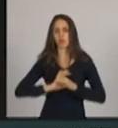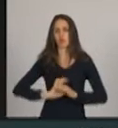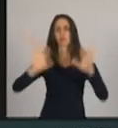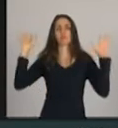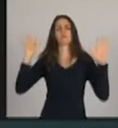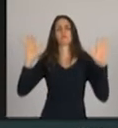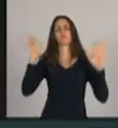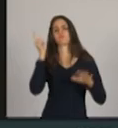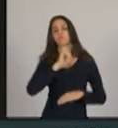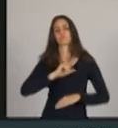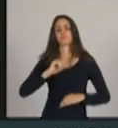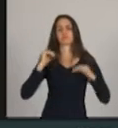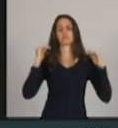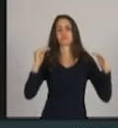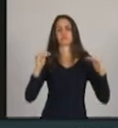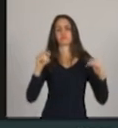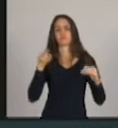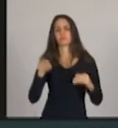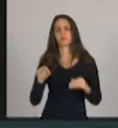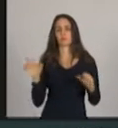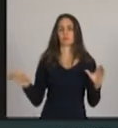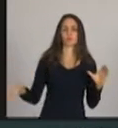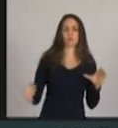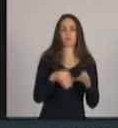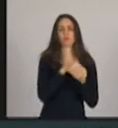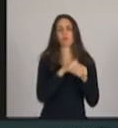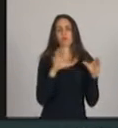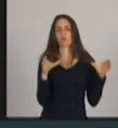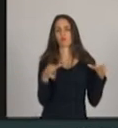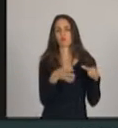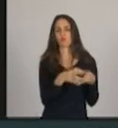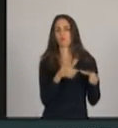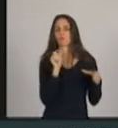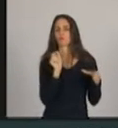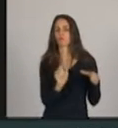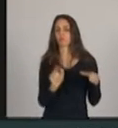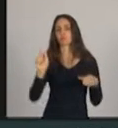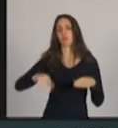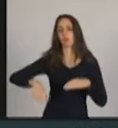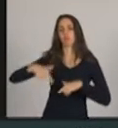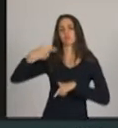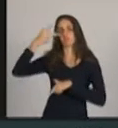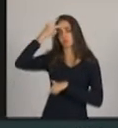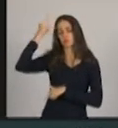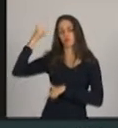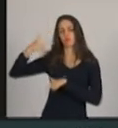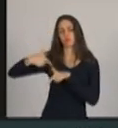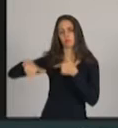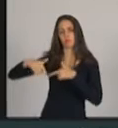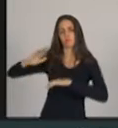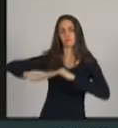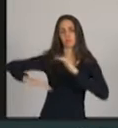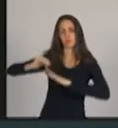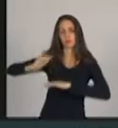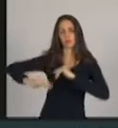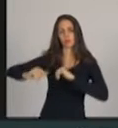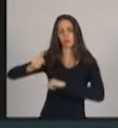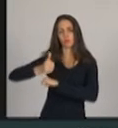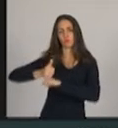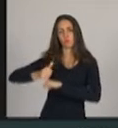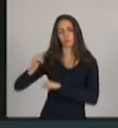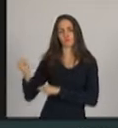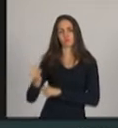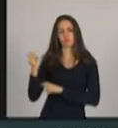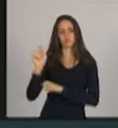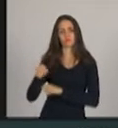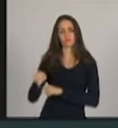também coloquem essa classe de trabalhador tão importante para o